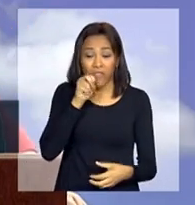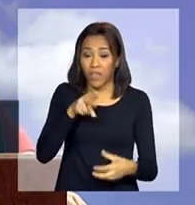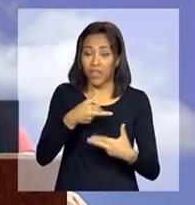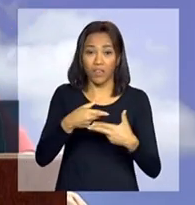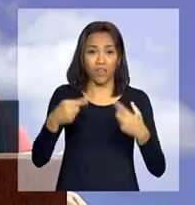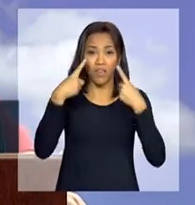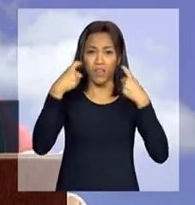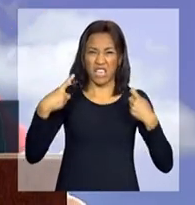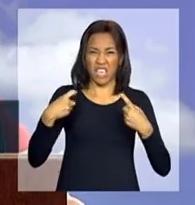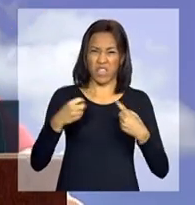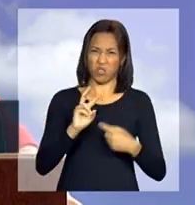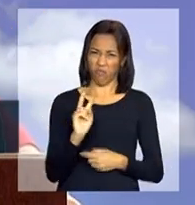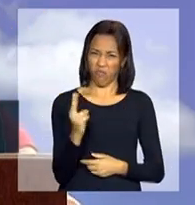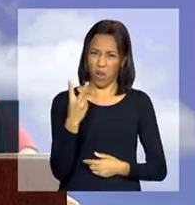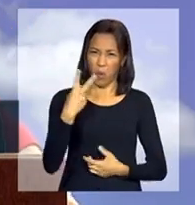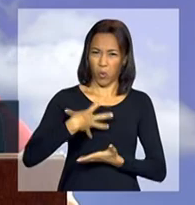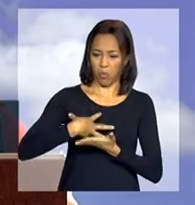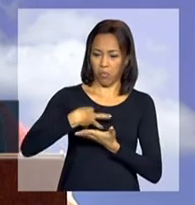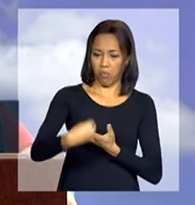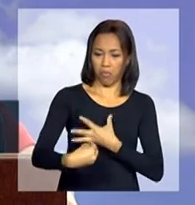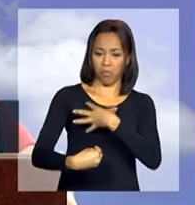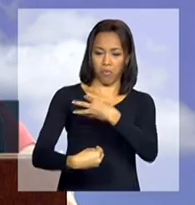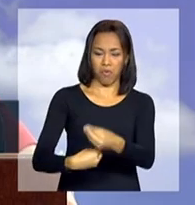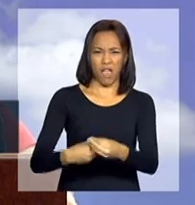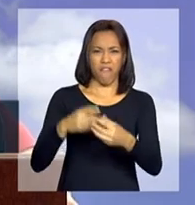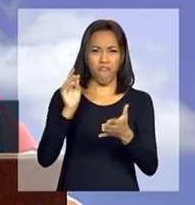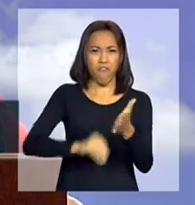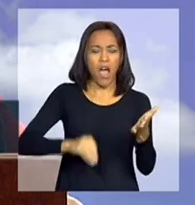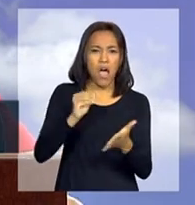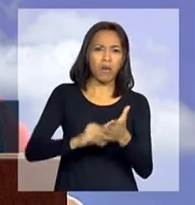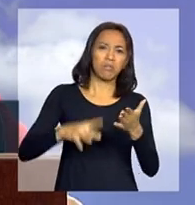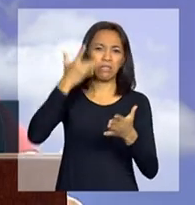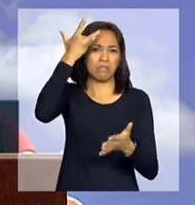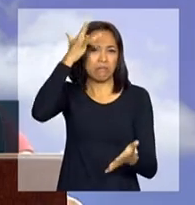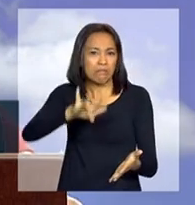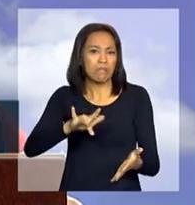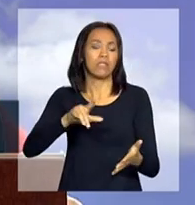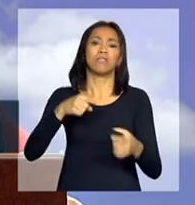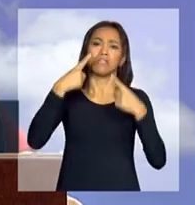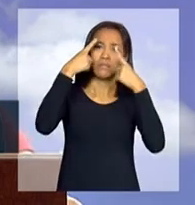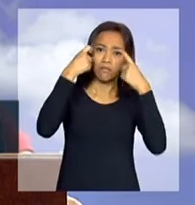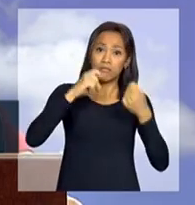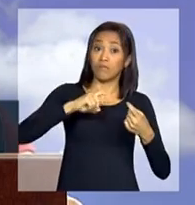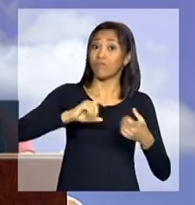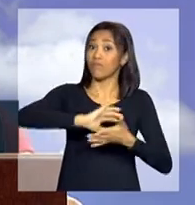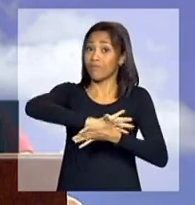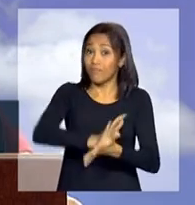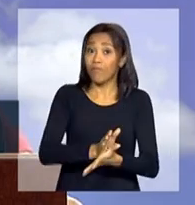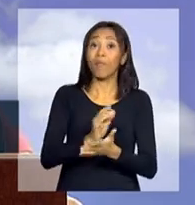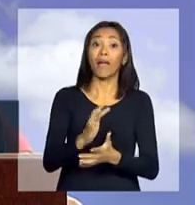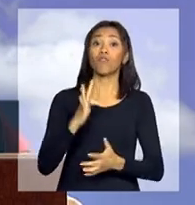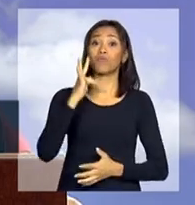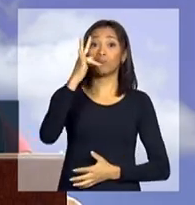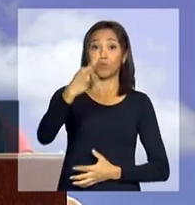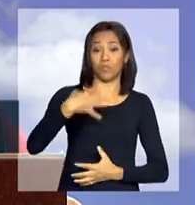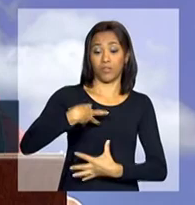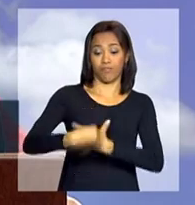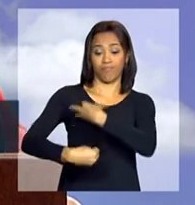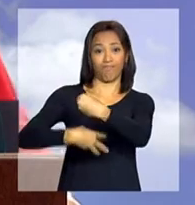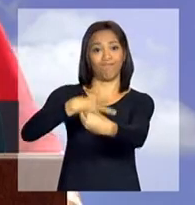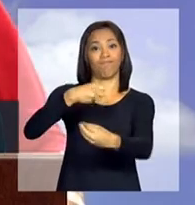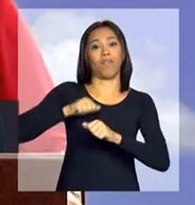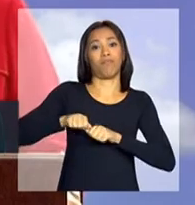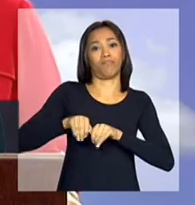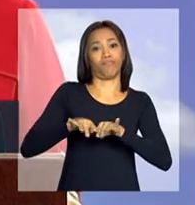esses valores de violência diz respeito discriminação para as gerações futuras